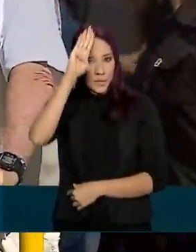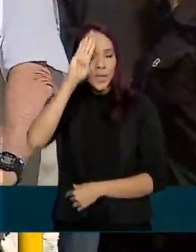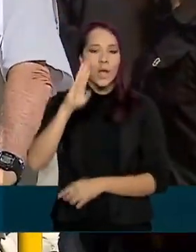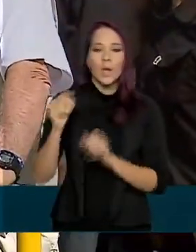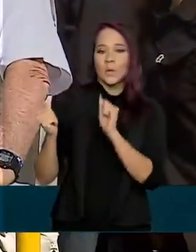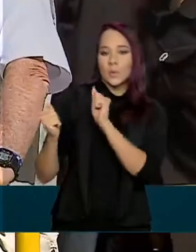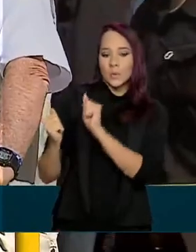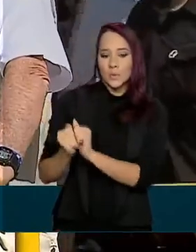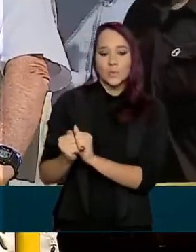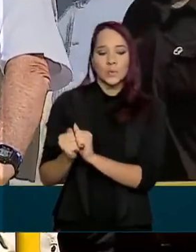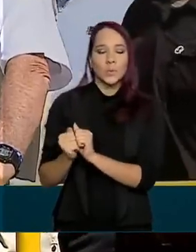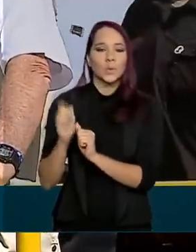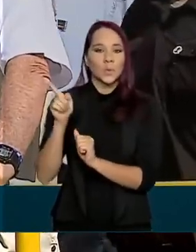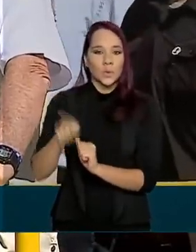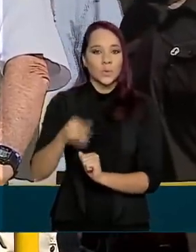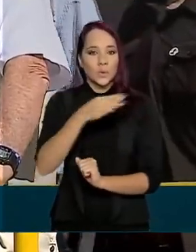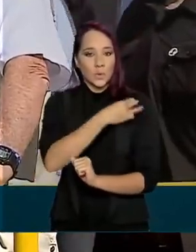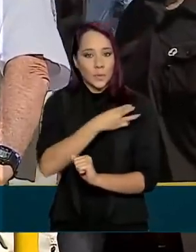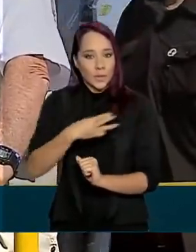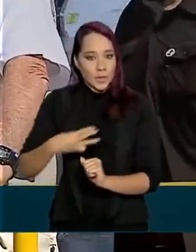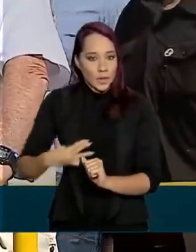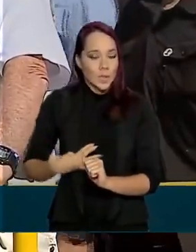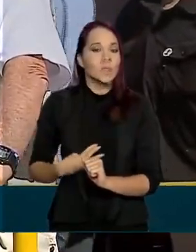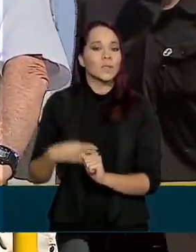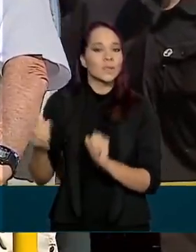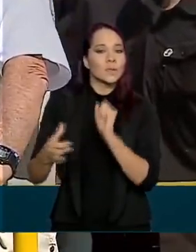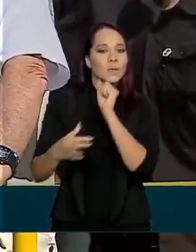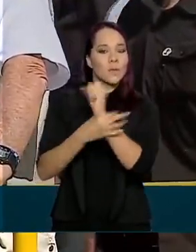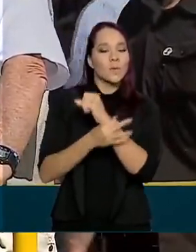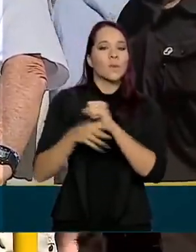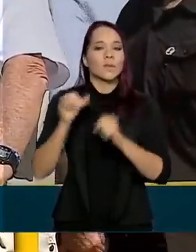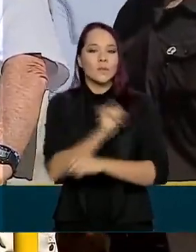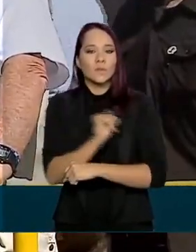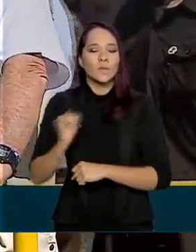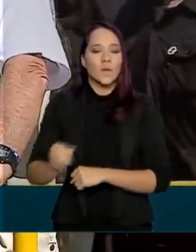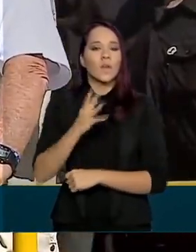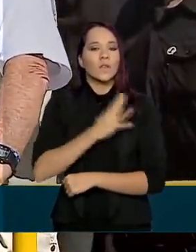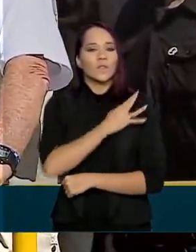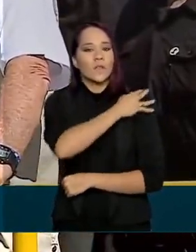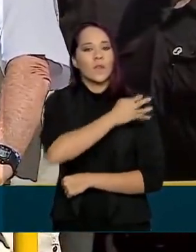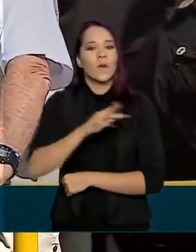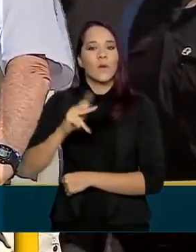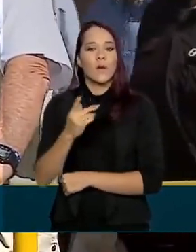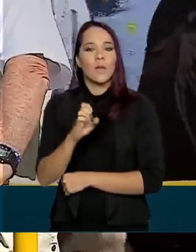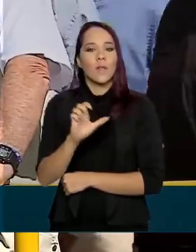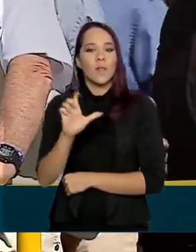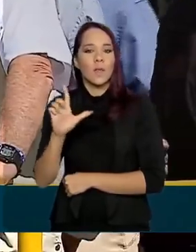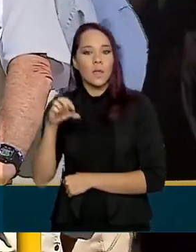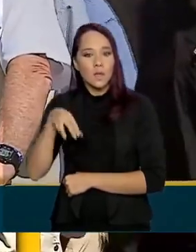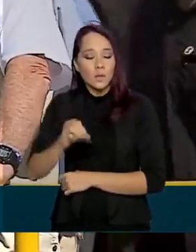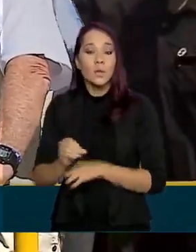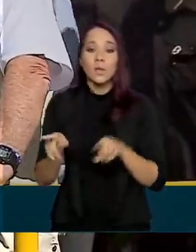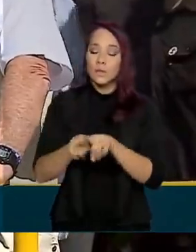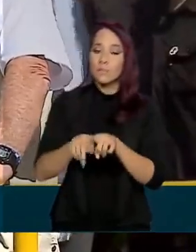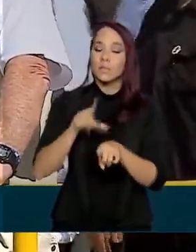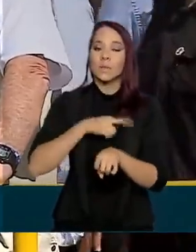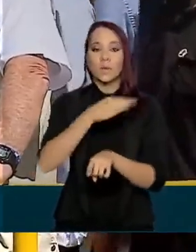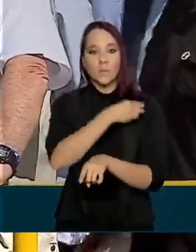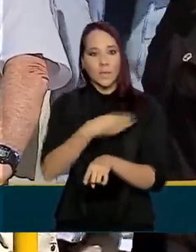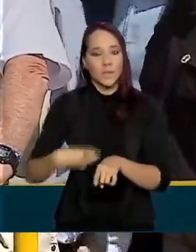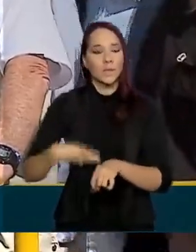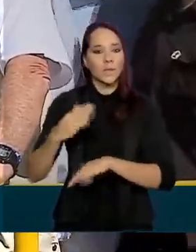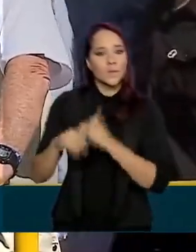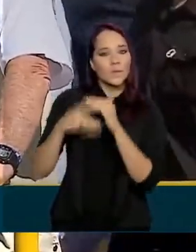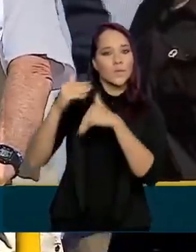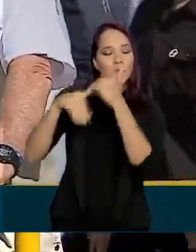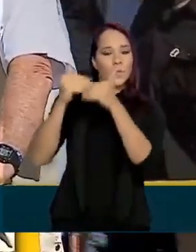ao lado ali do ministro do gabinete de segurança institucional general augusto heleno temos também um ministro do